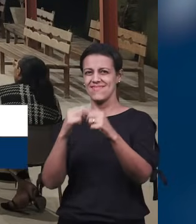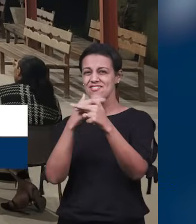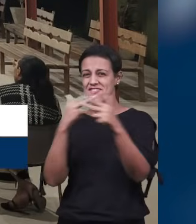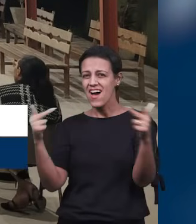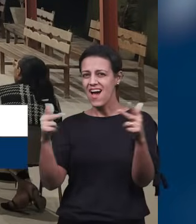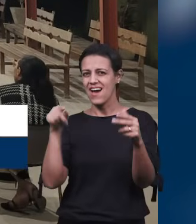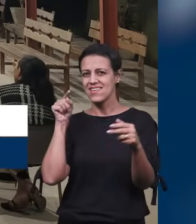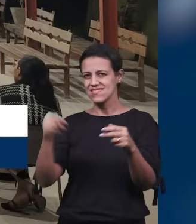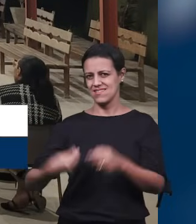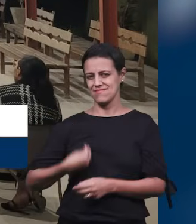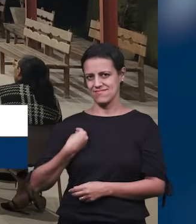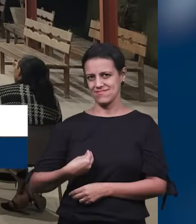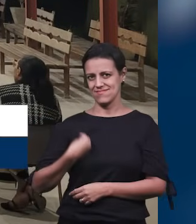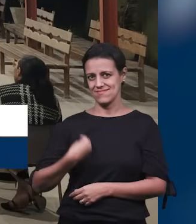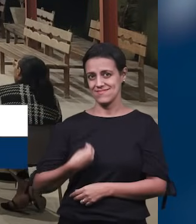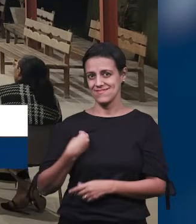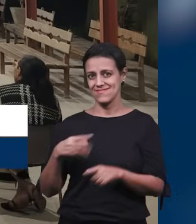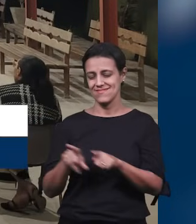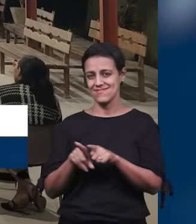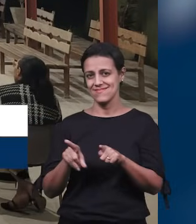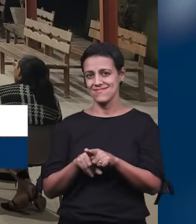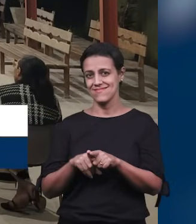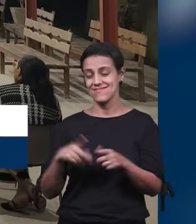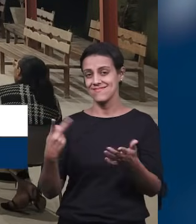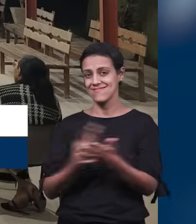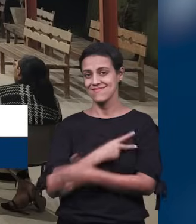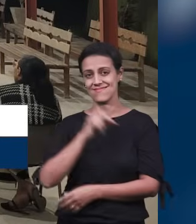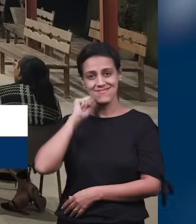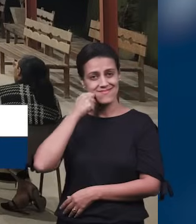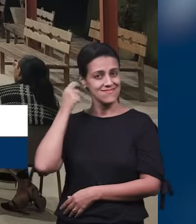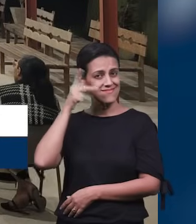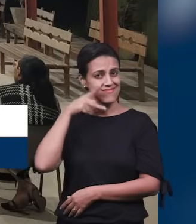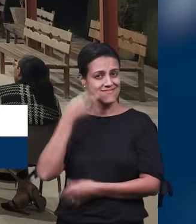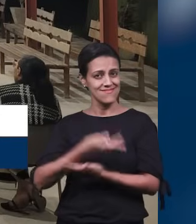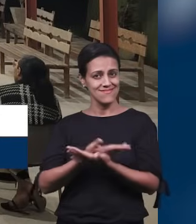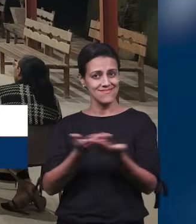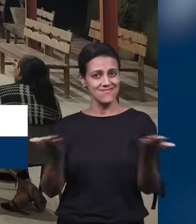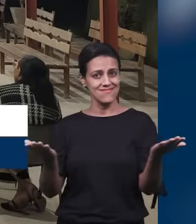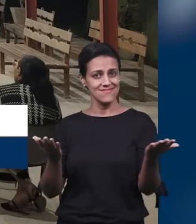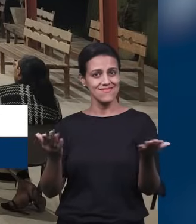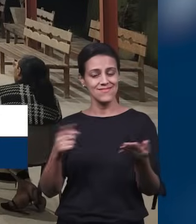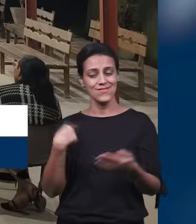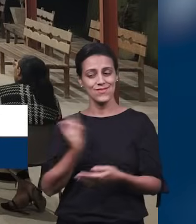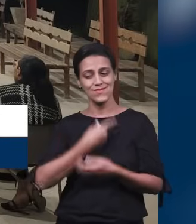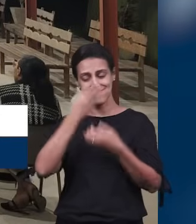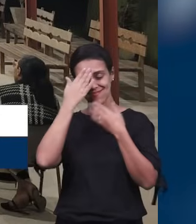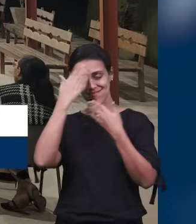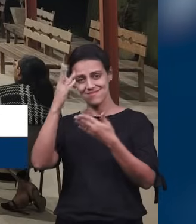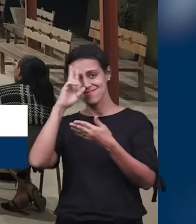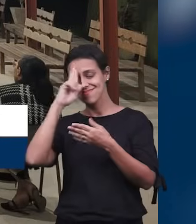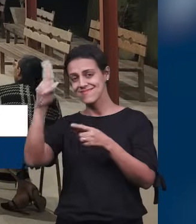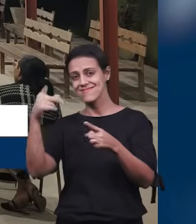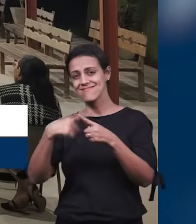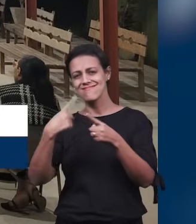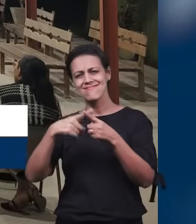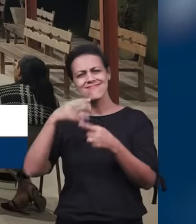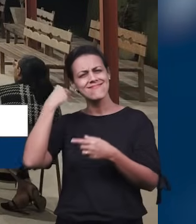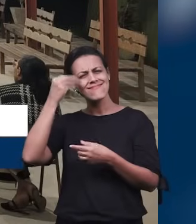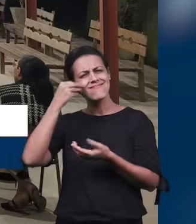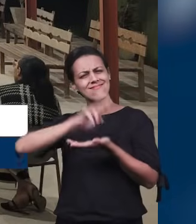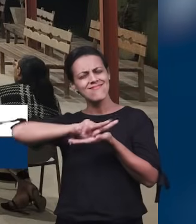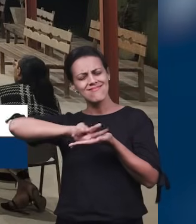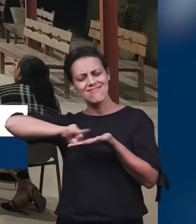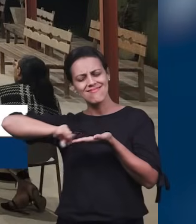em glorificação ao Senhor pelas experiências concedidas neste mês de oração, direcionada aos pastores ungidos